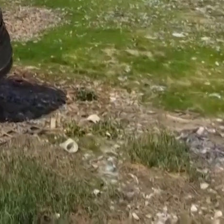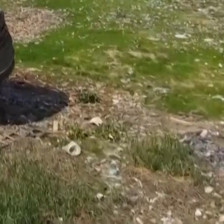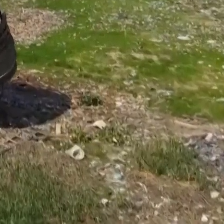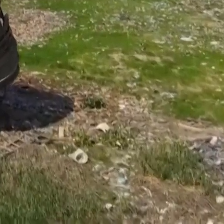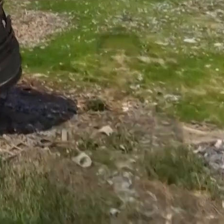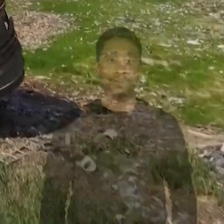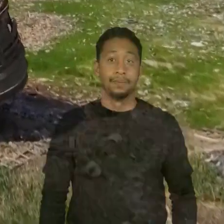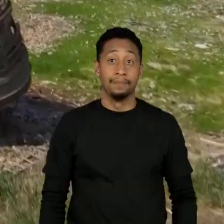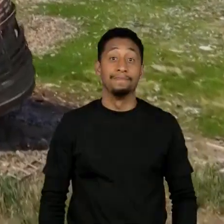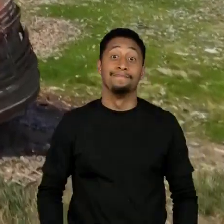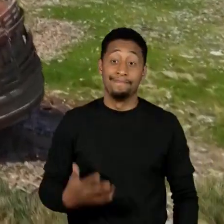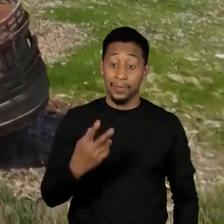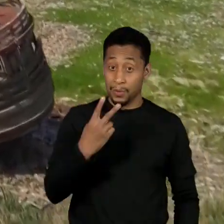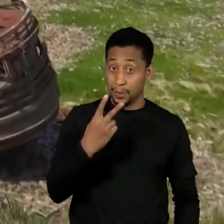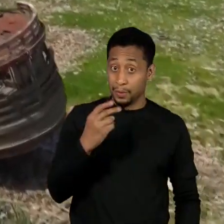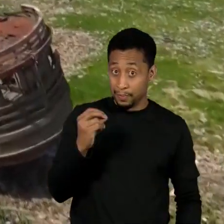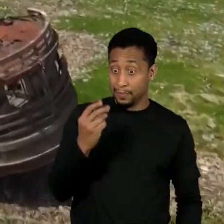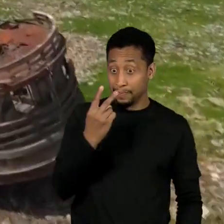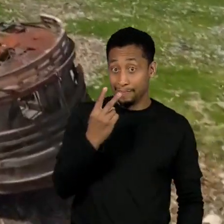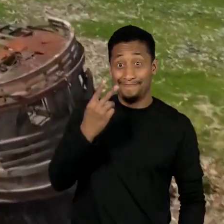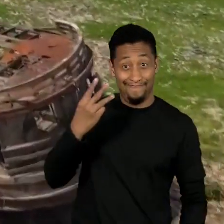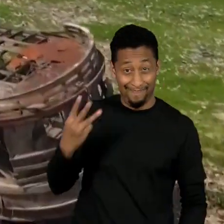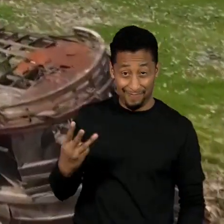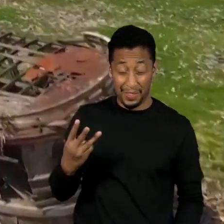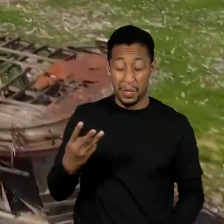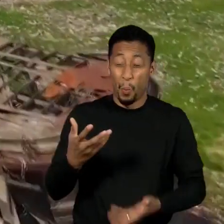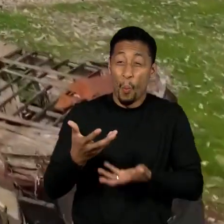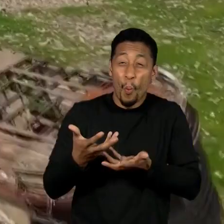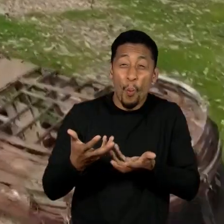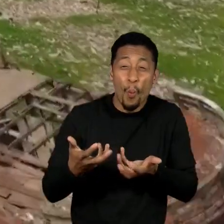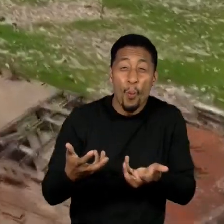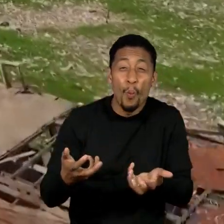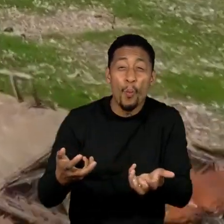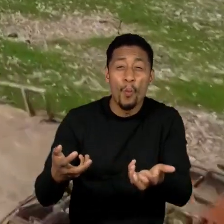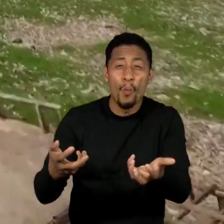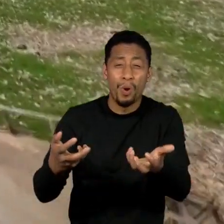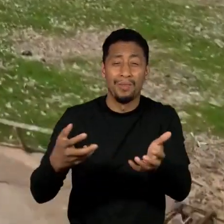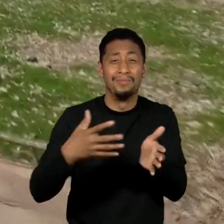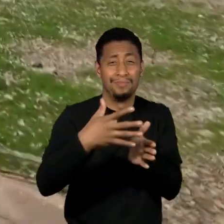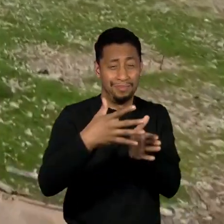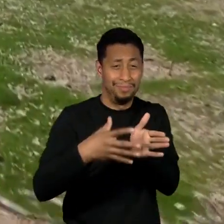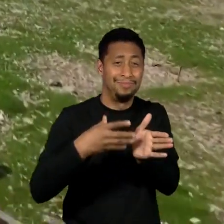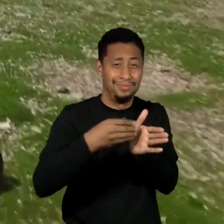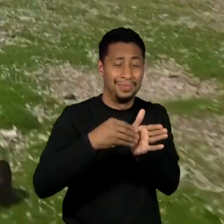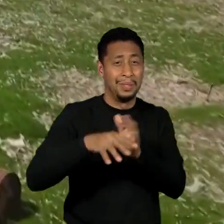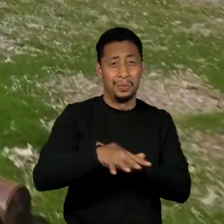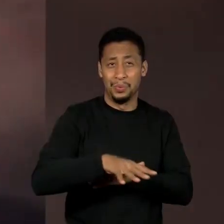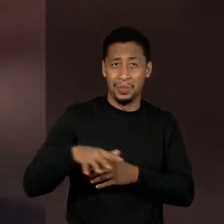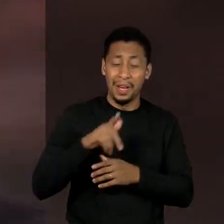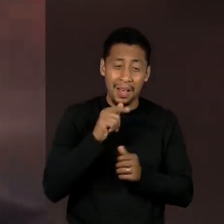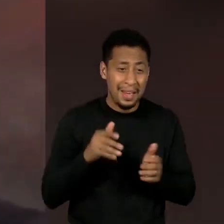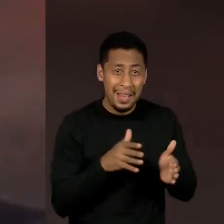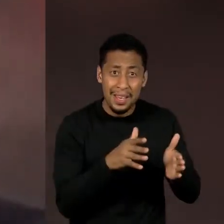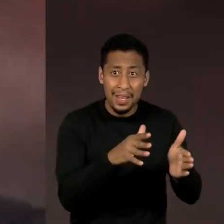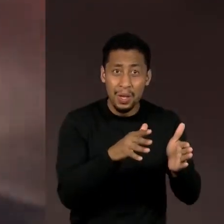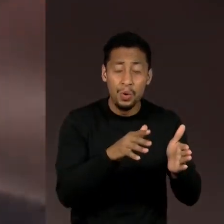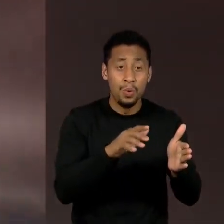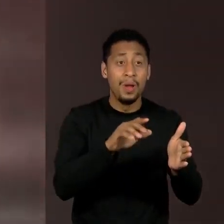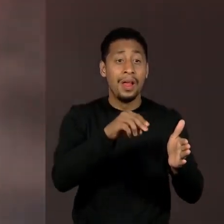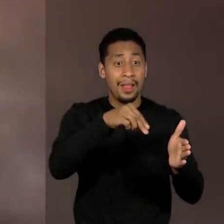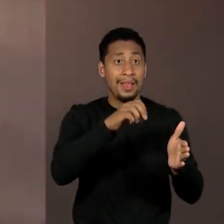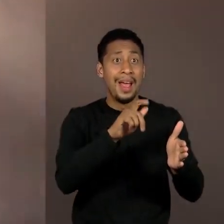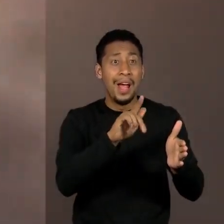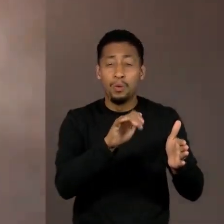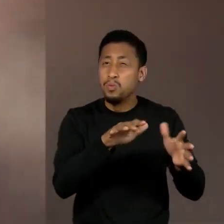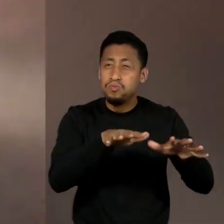Em 2023, seca severa na Amazônia, a pior da história do Rio Negro. No Rio Grande do Sul e